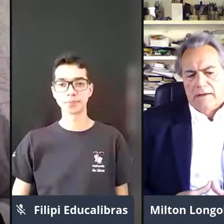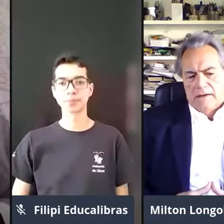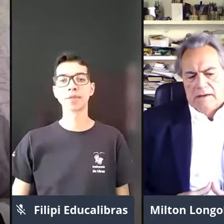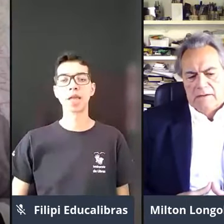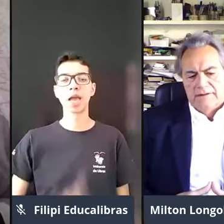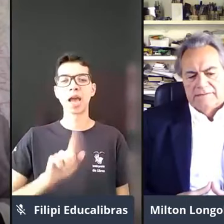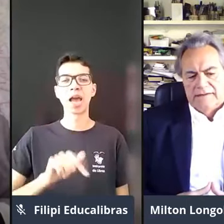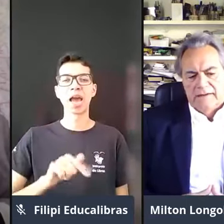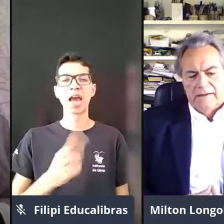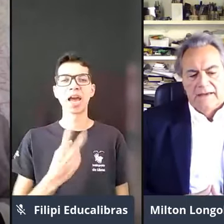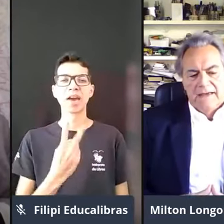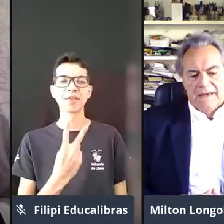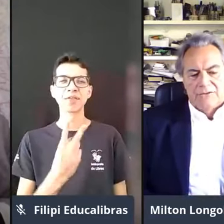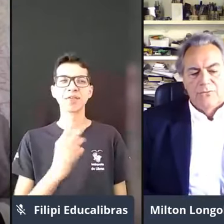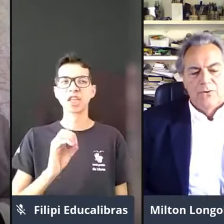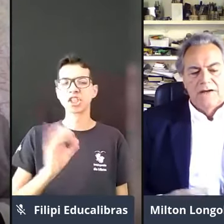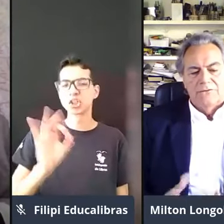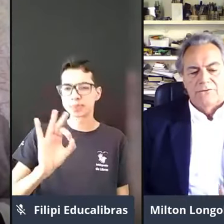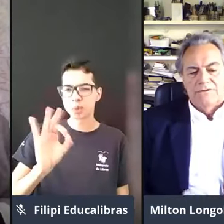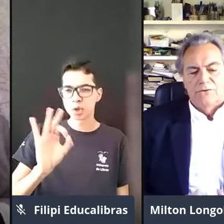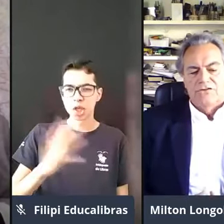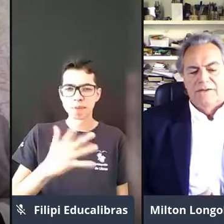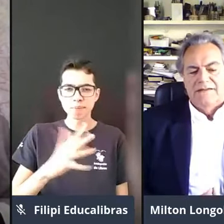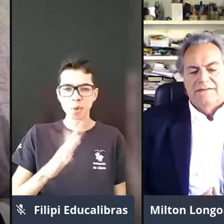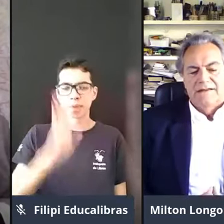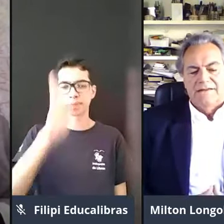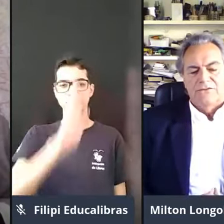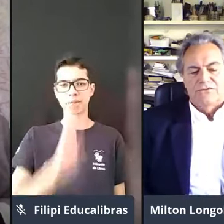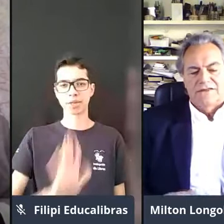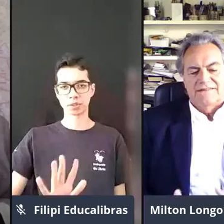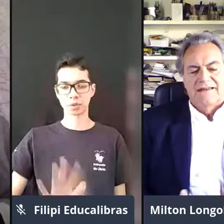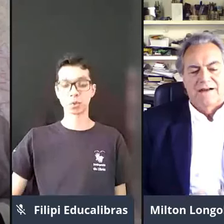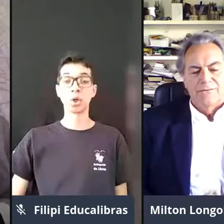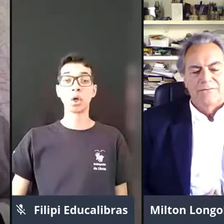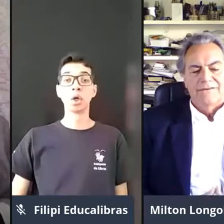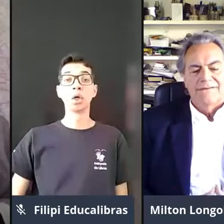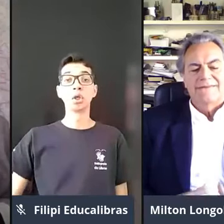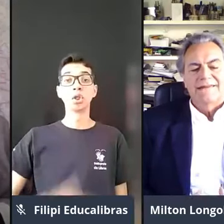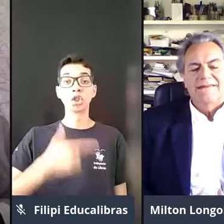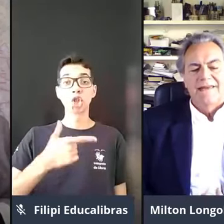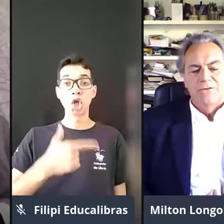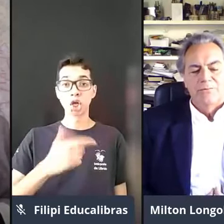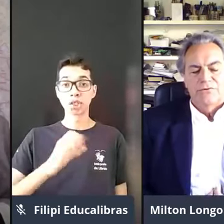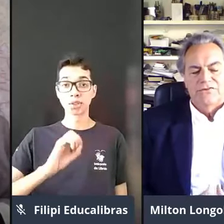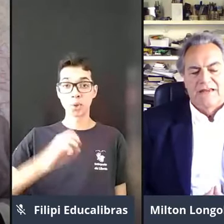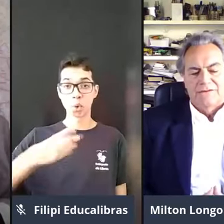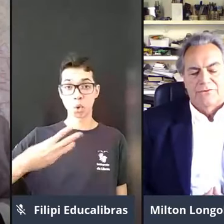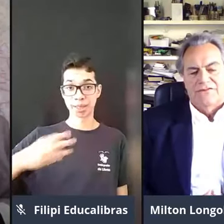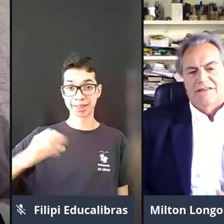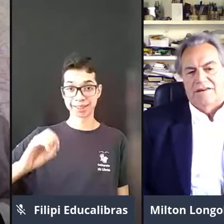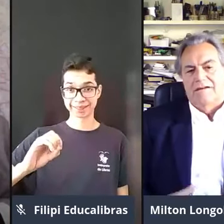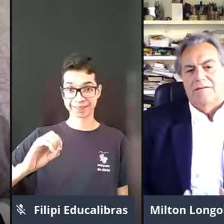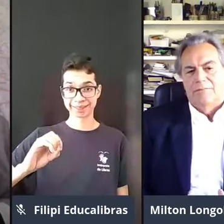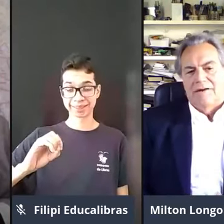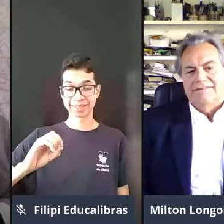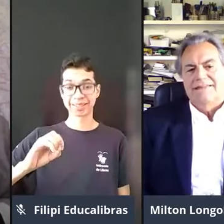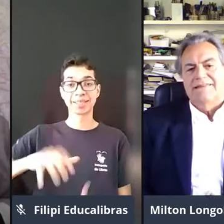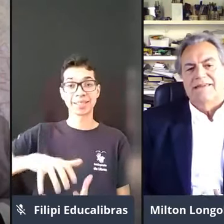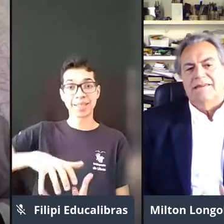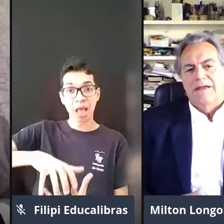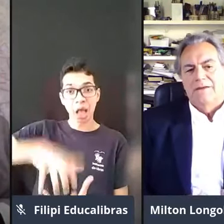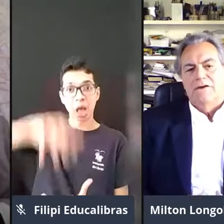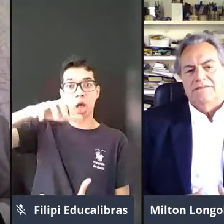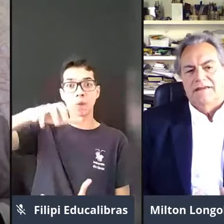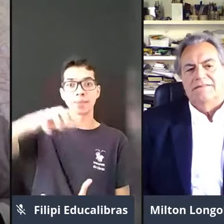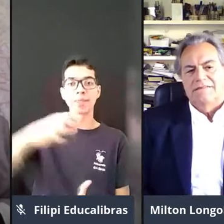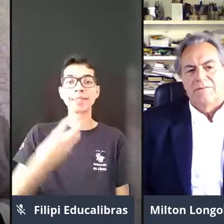população brasileira. No ano 2030, isso já serão 31%, ou seja,